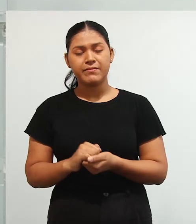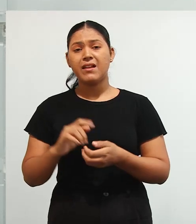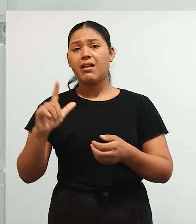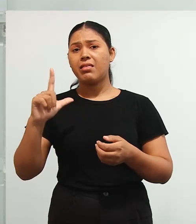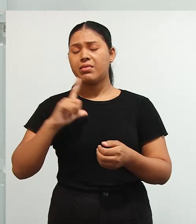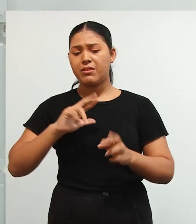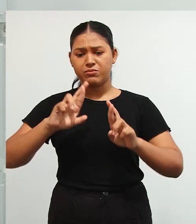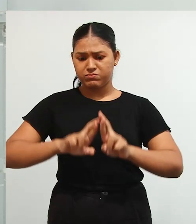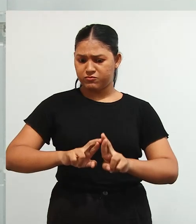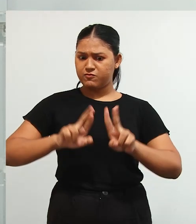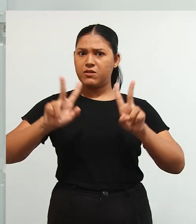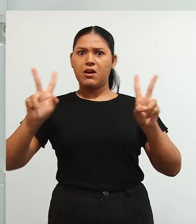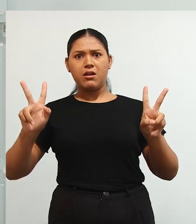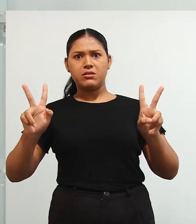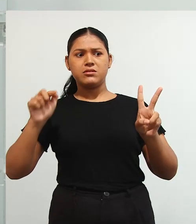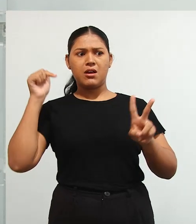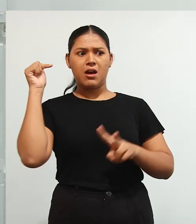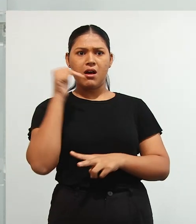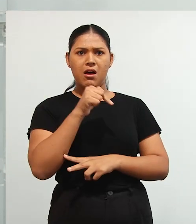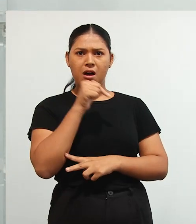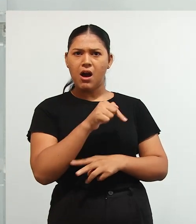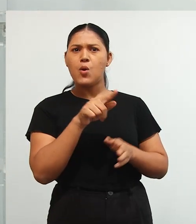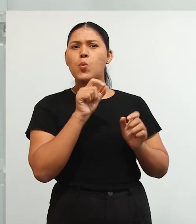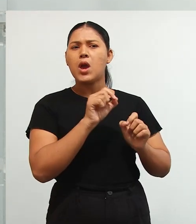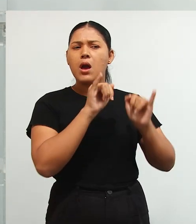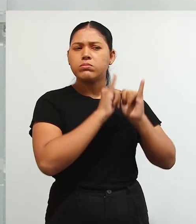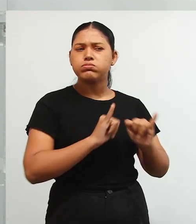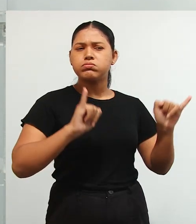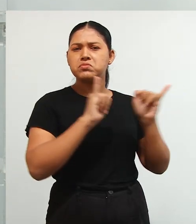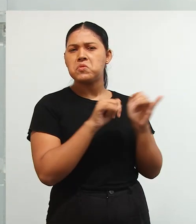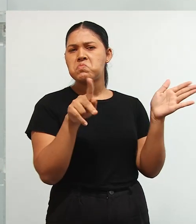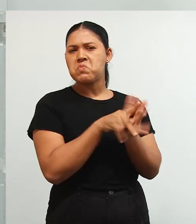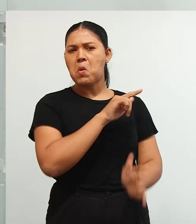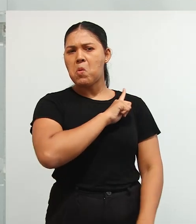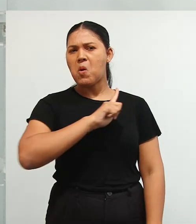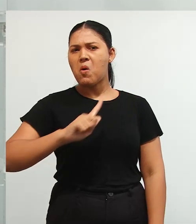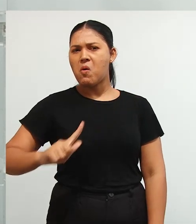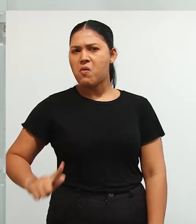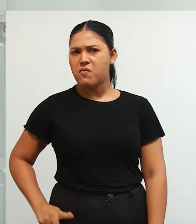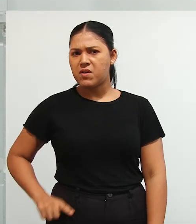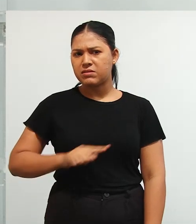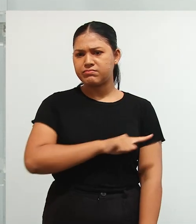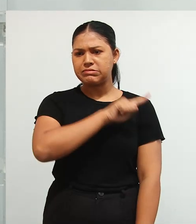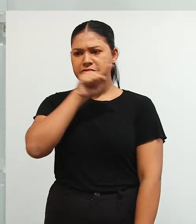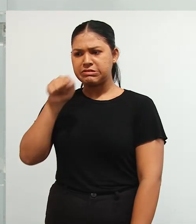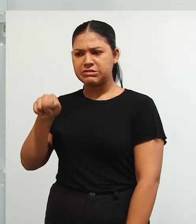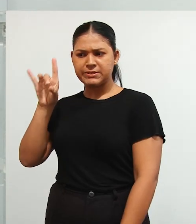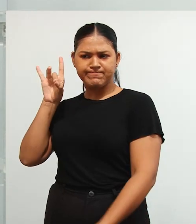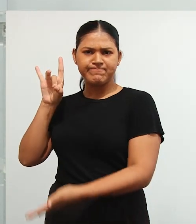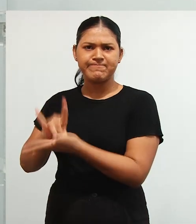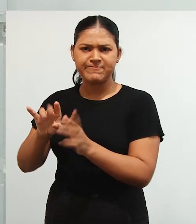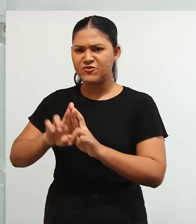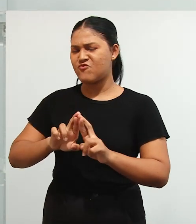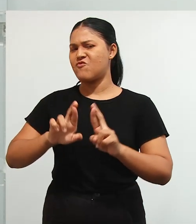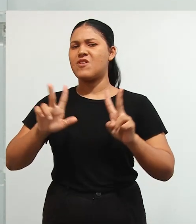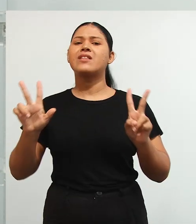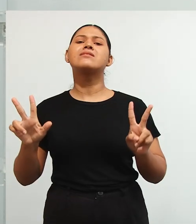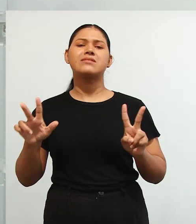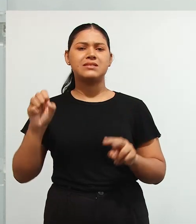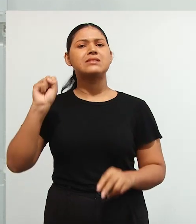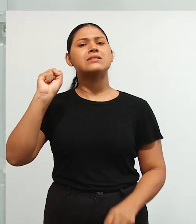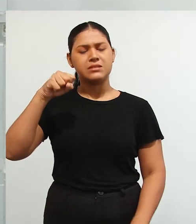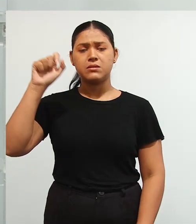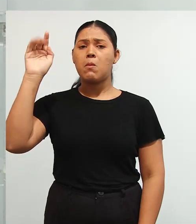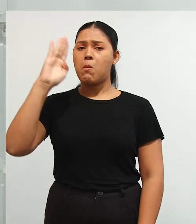hiato muito grande em que a propaganda oficial retoma a ideia de que o Brasil vive